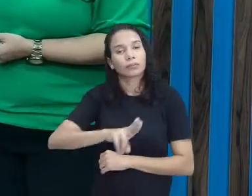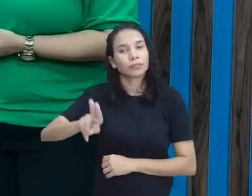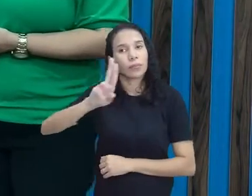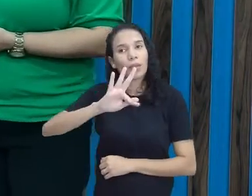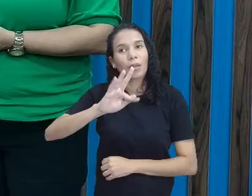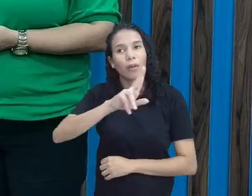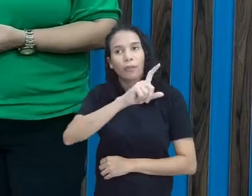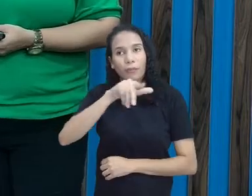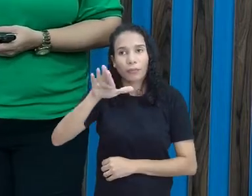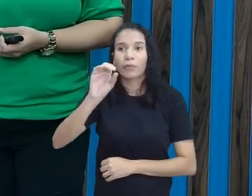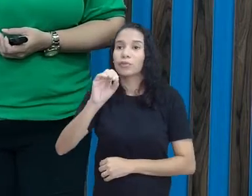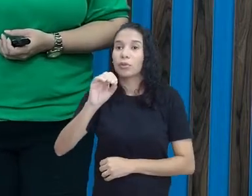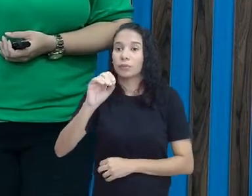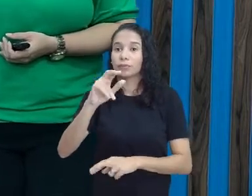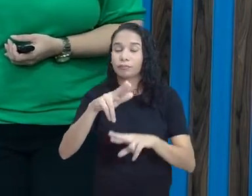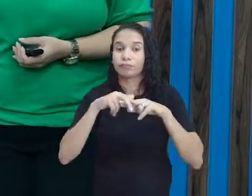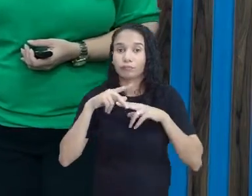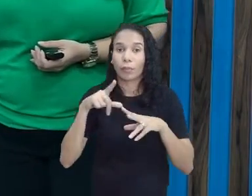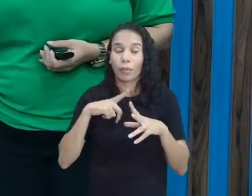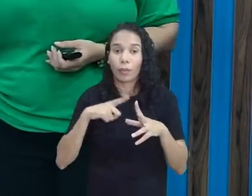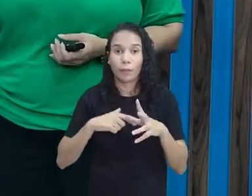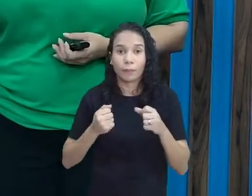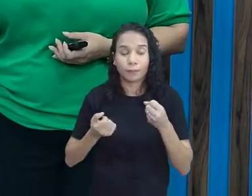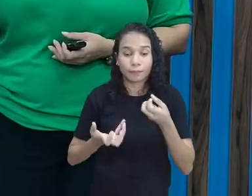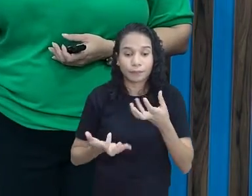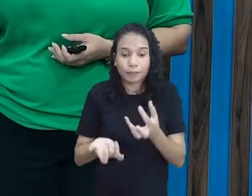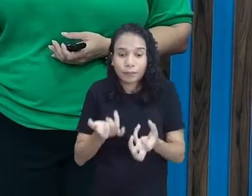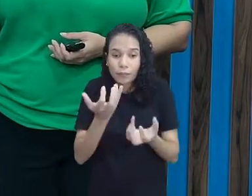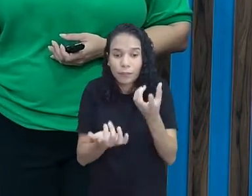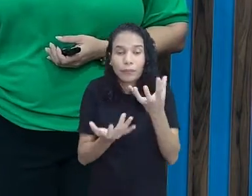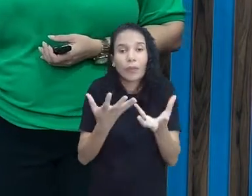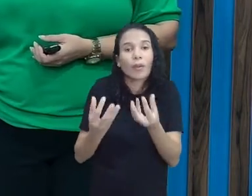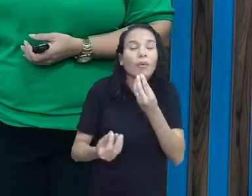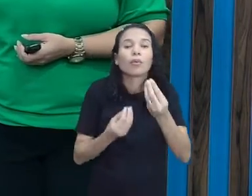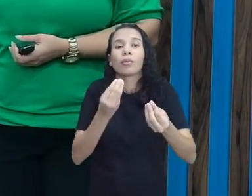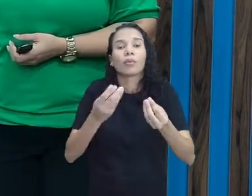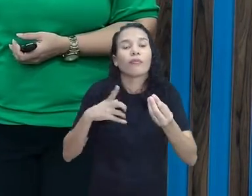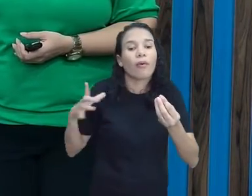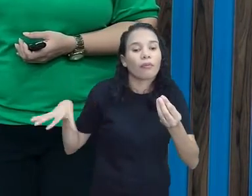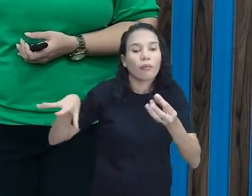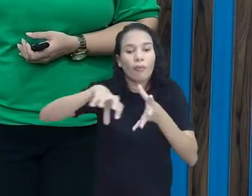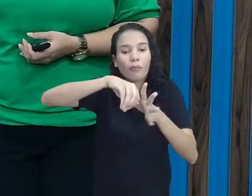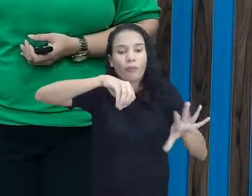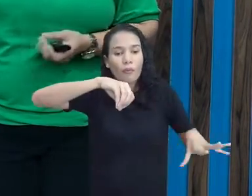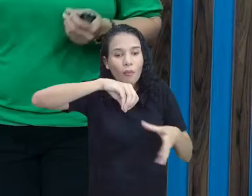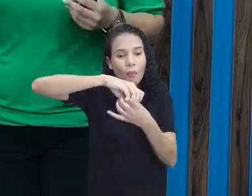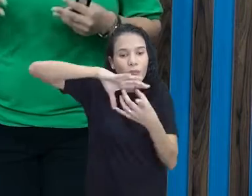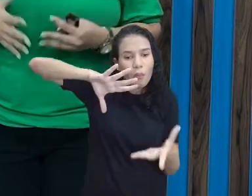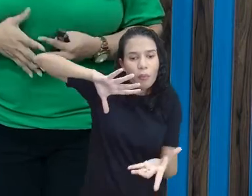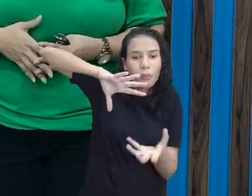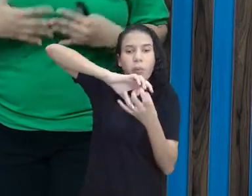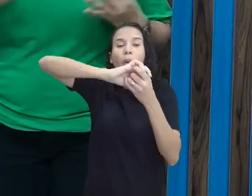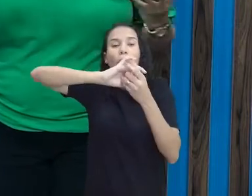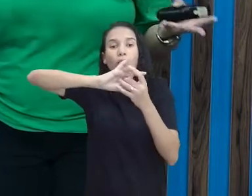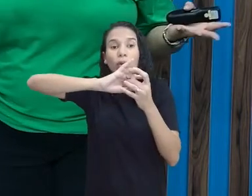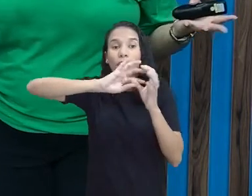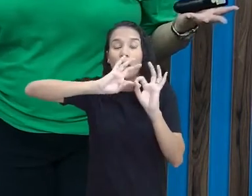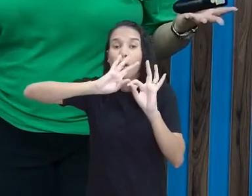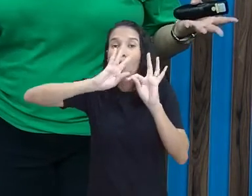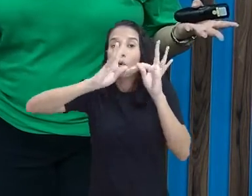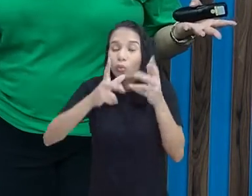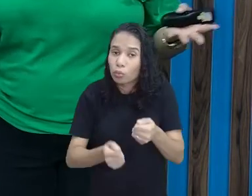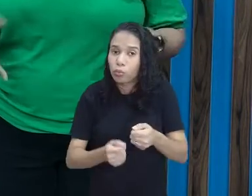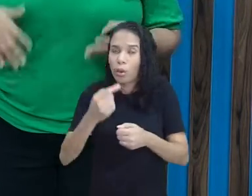né? E esse combustível, né, que são os átomos, eles vão ser consumidos através da fusão, e aí um dia